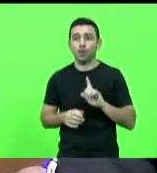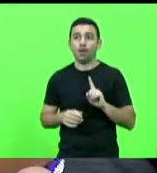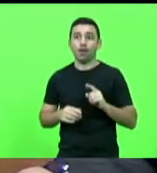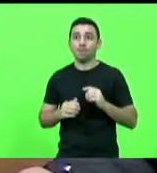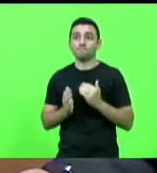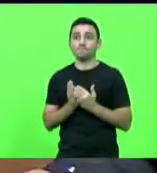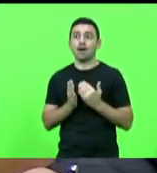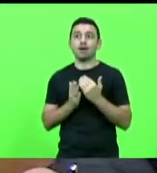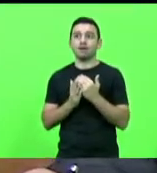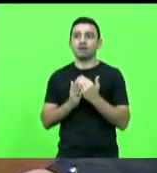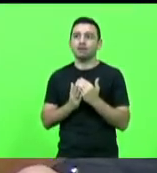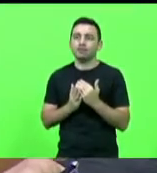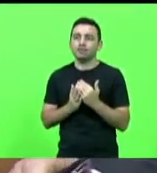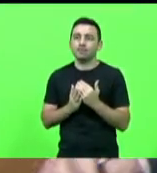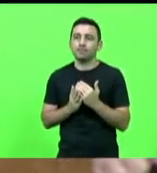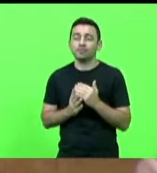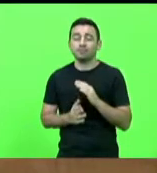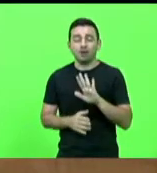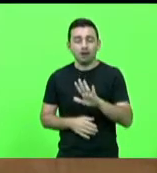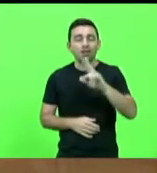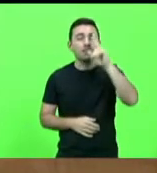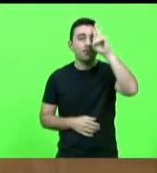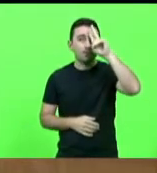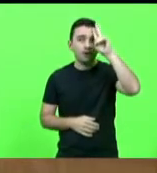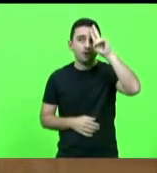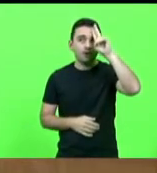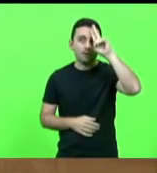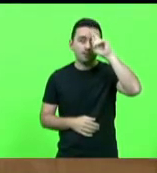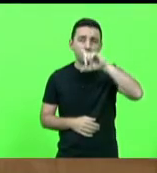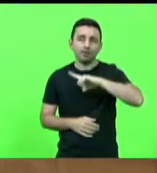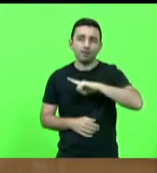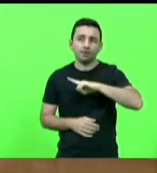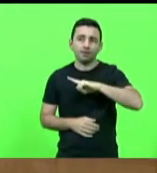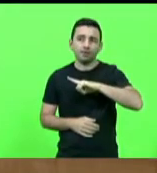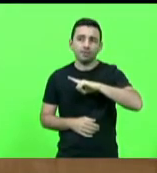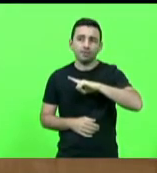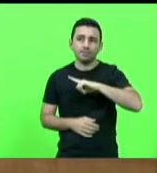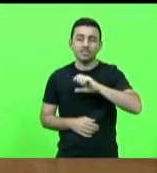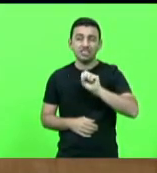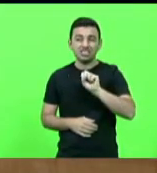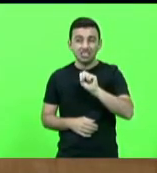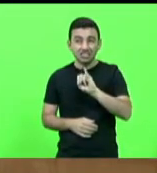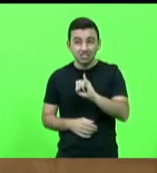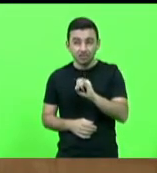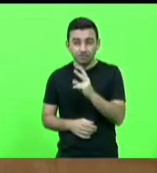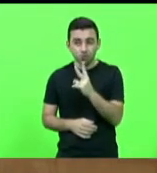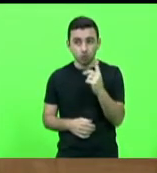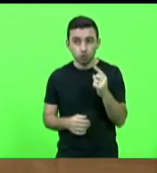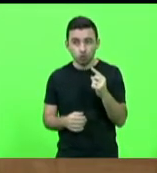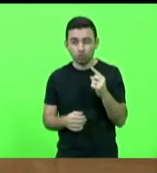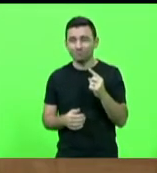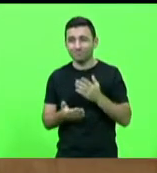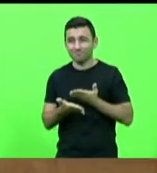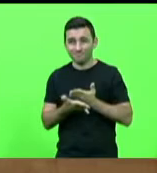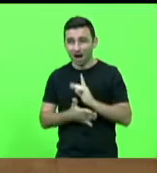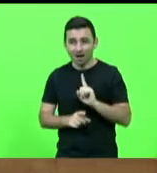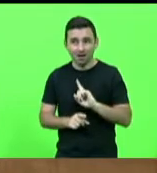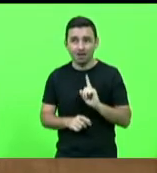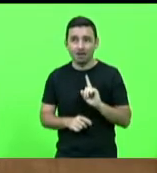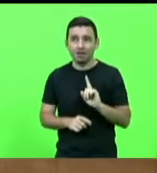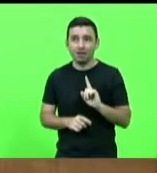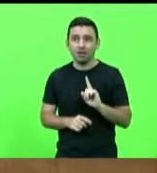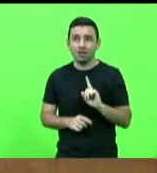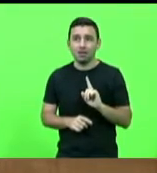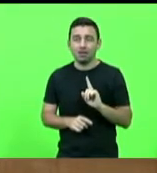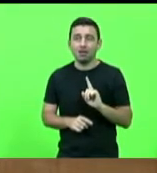é bom lembrar o seguinte, que se não der os 21 votos favoráveis, não vai ser o